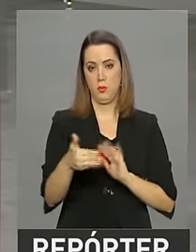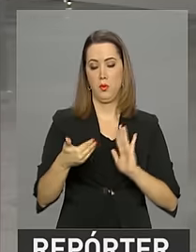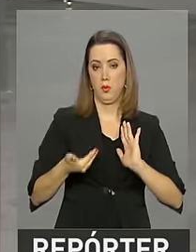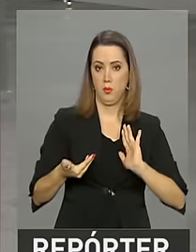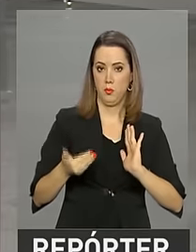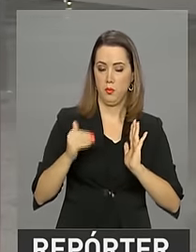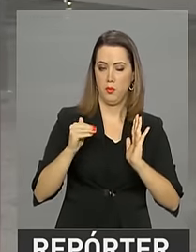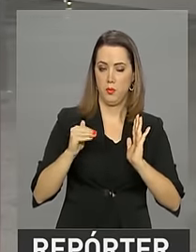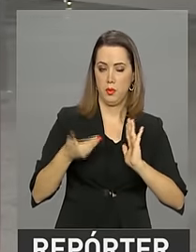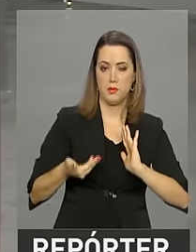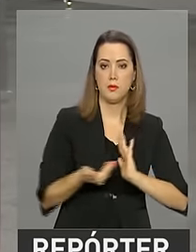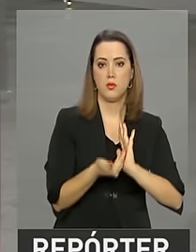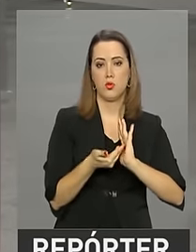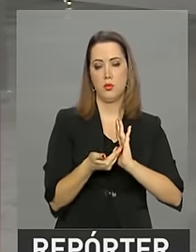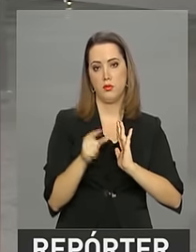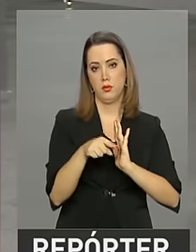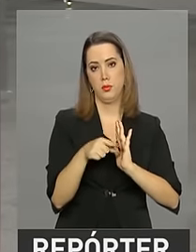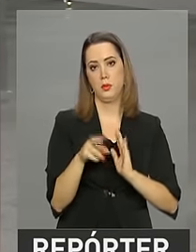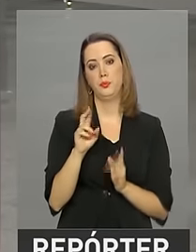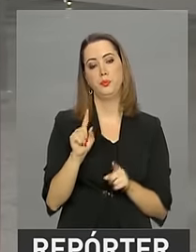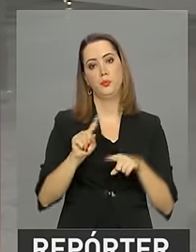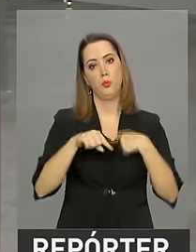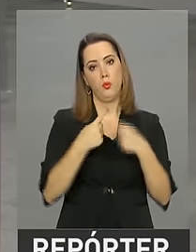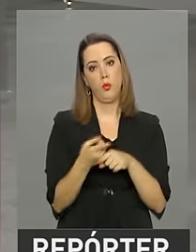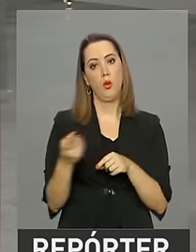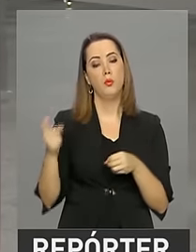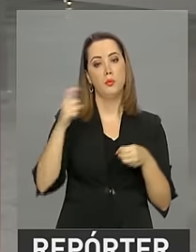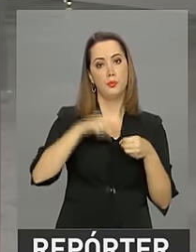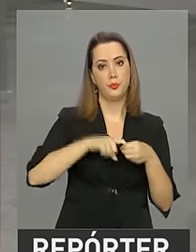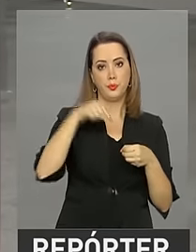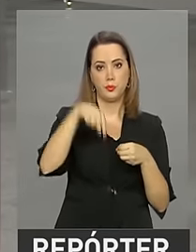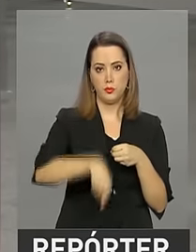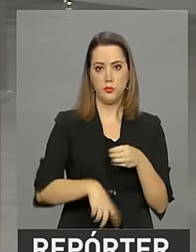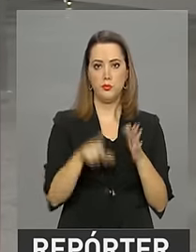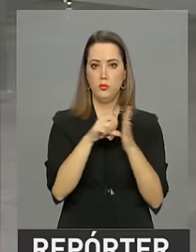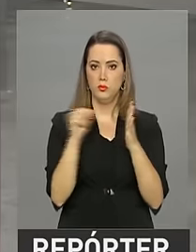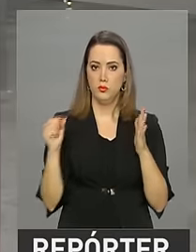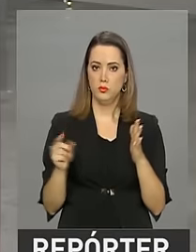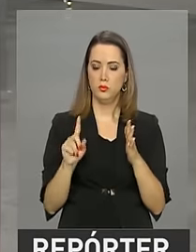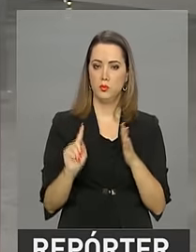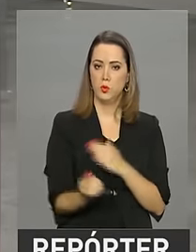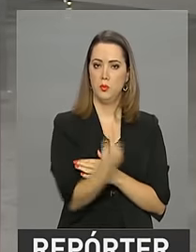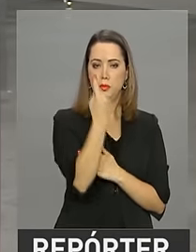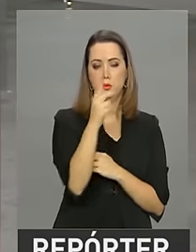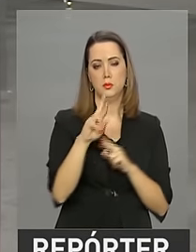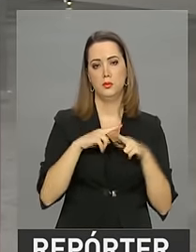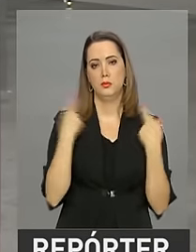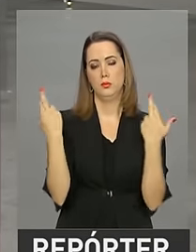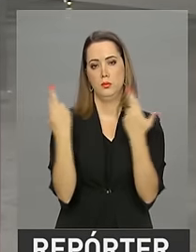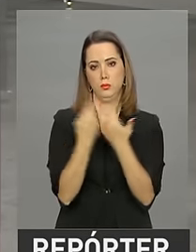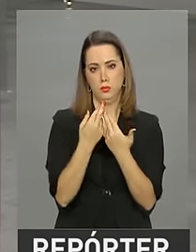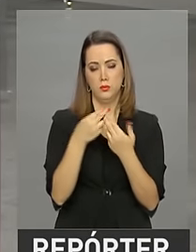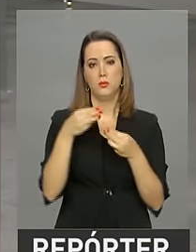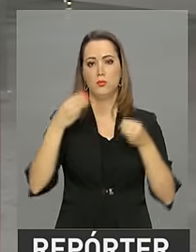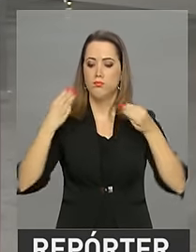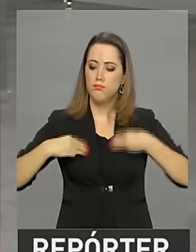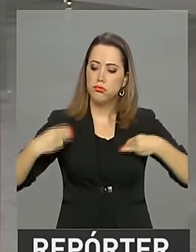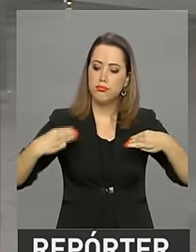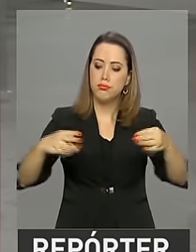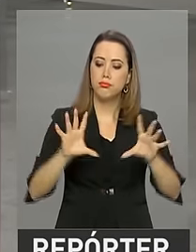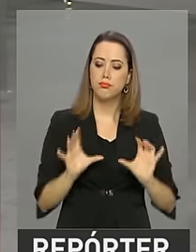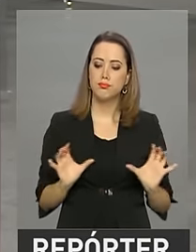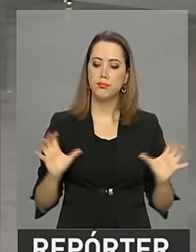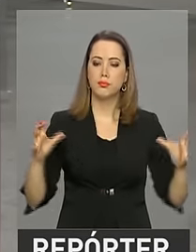Rodrigo Maia depois disso eles vêm aqui para o Palácio do Planalto para participar dessa primeira reunião ministerial coordenada pelo